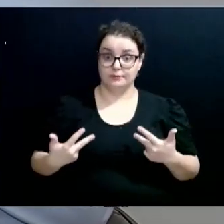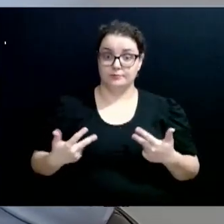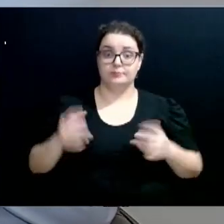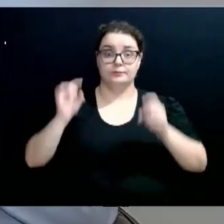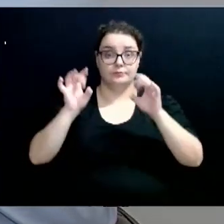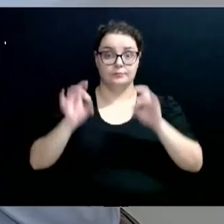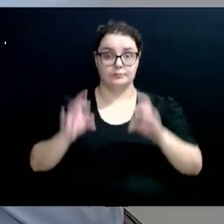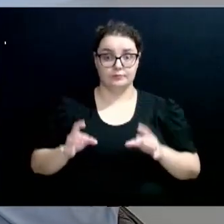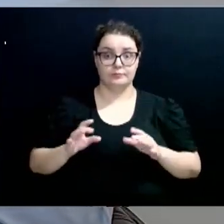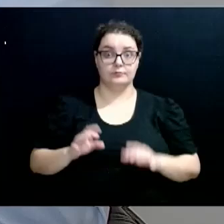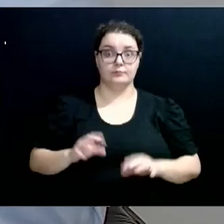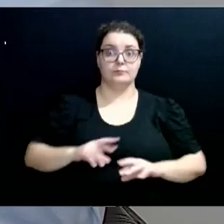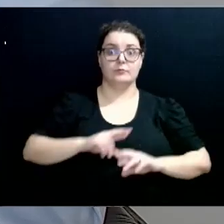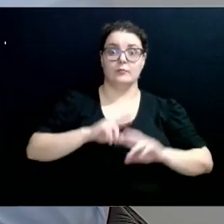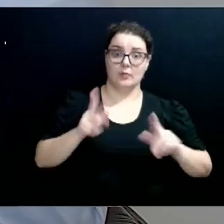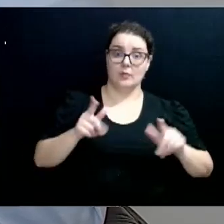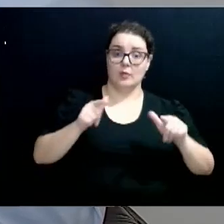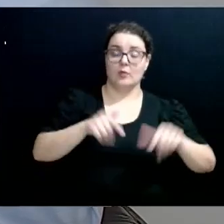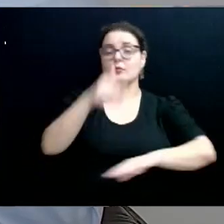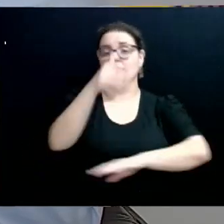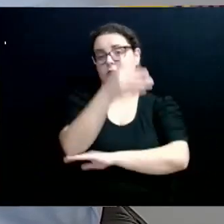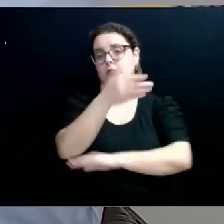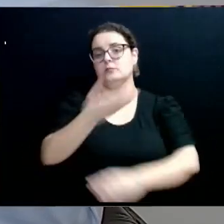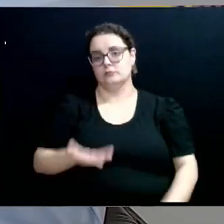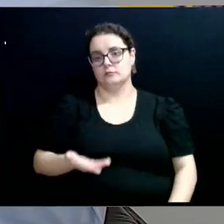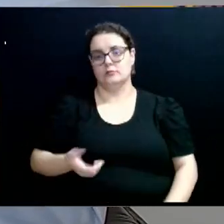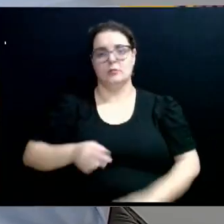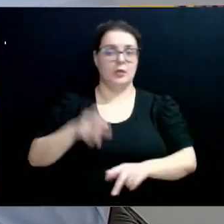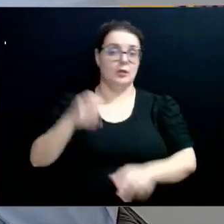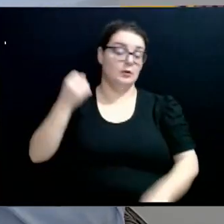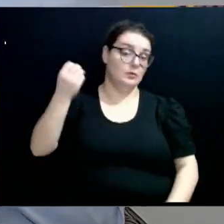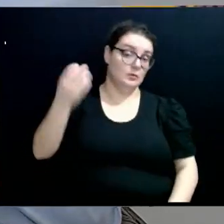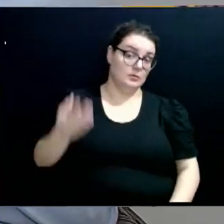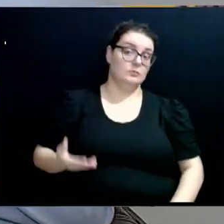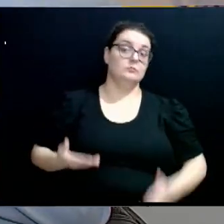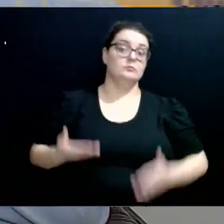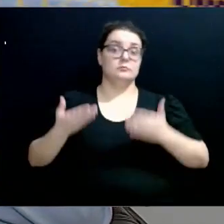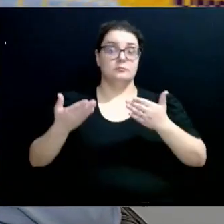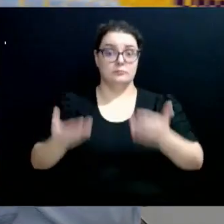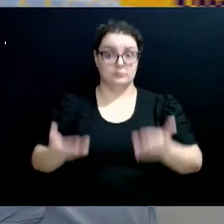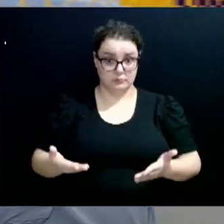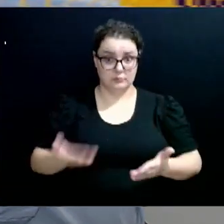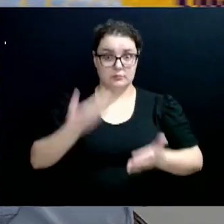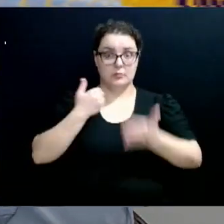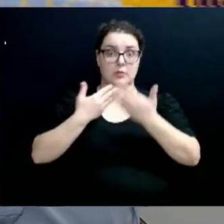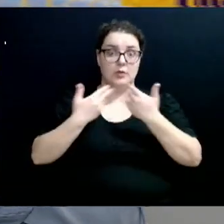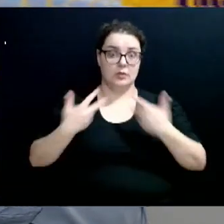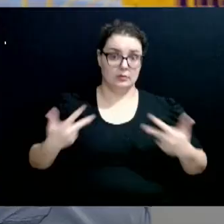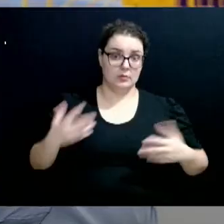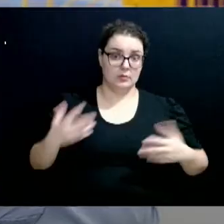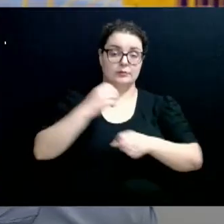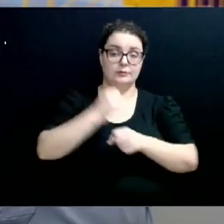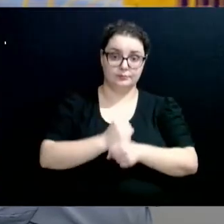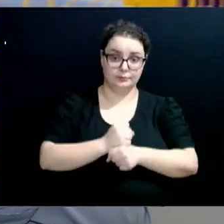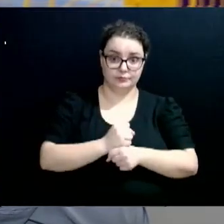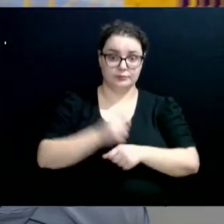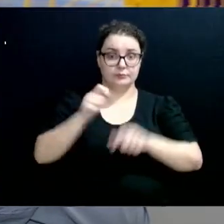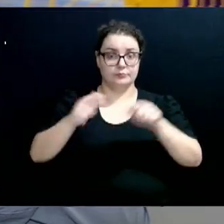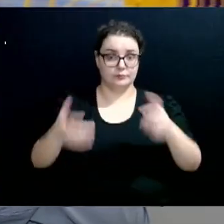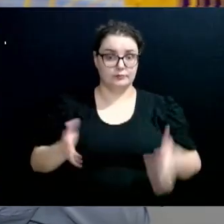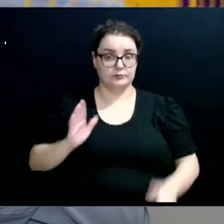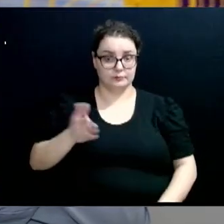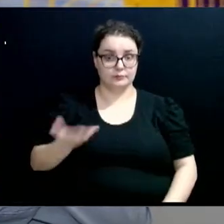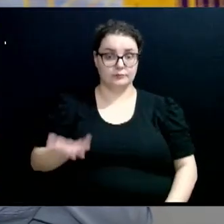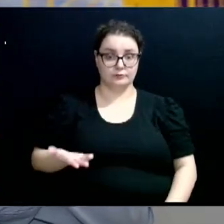alimentação, em especial fora da onde você está. Muitas viagens concedem pensão completa e, eventualmente, as